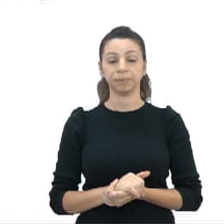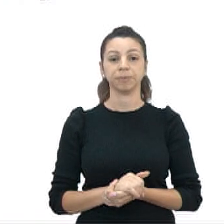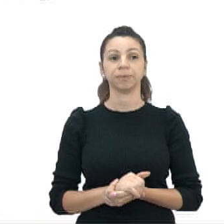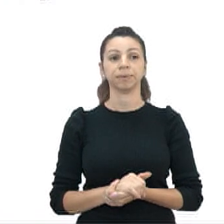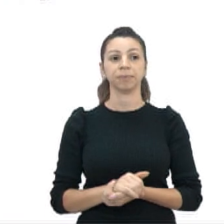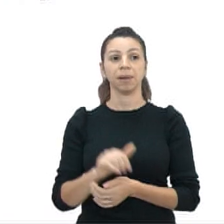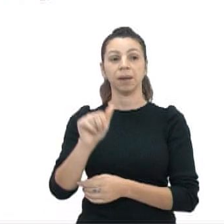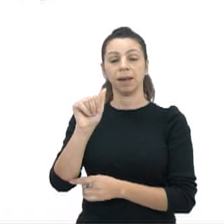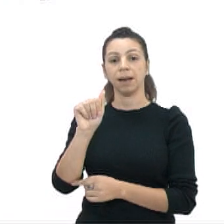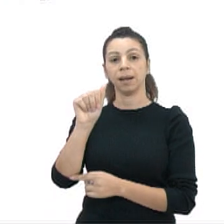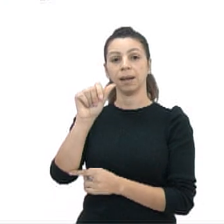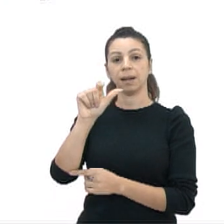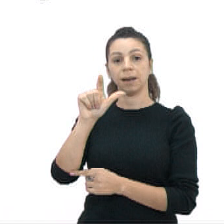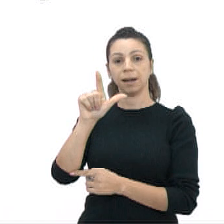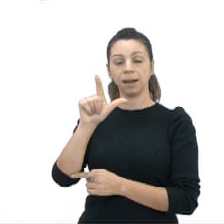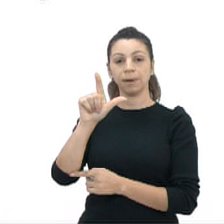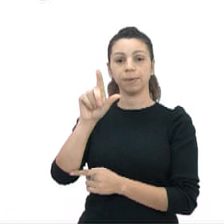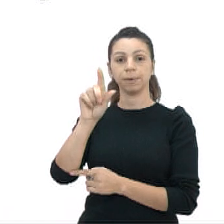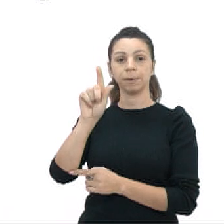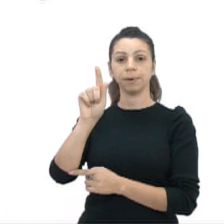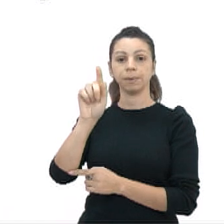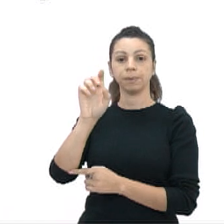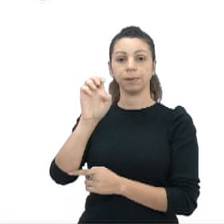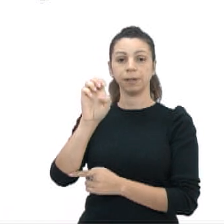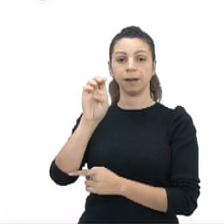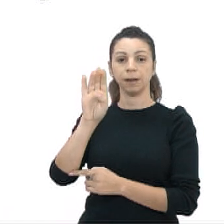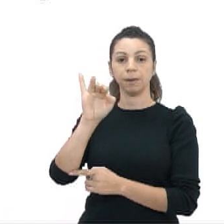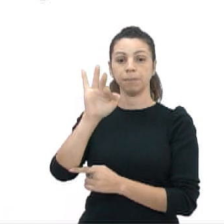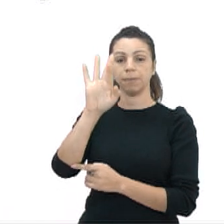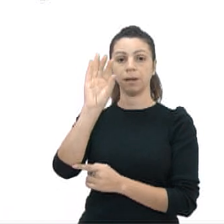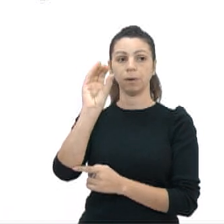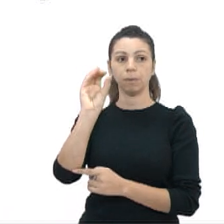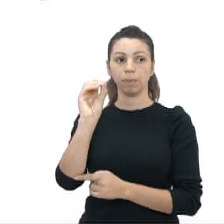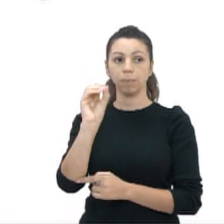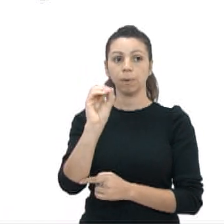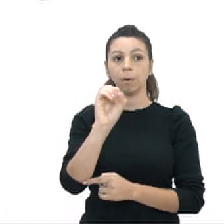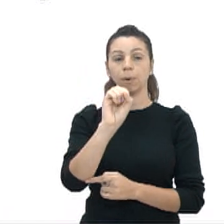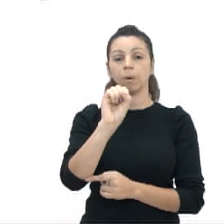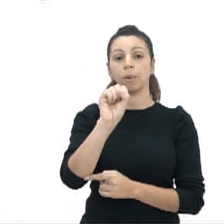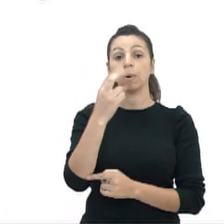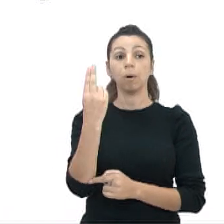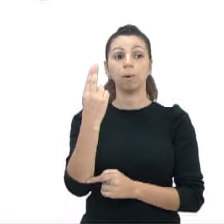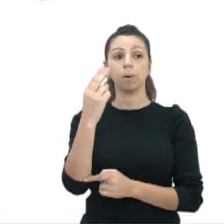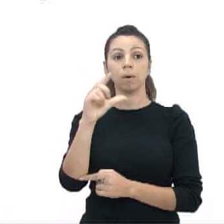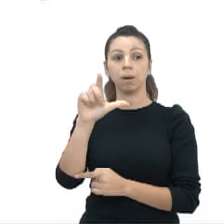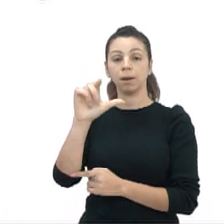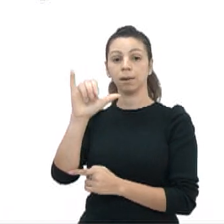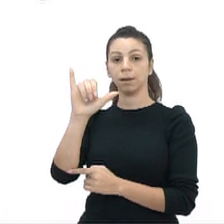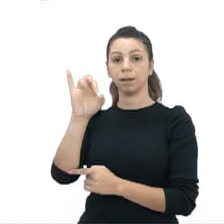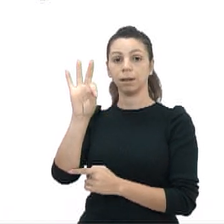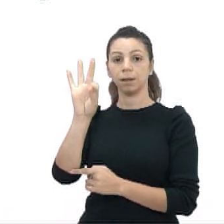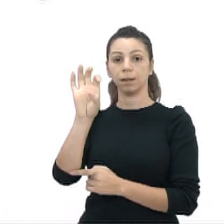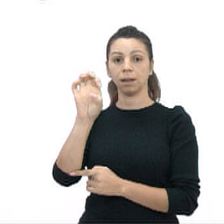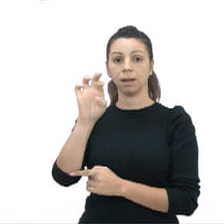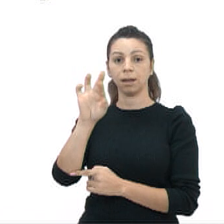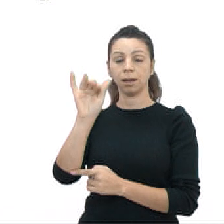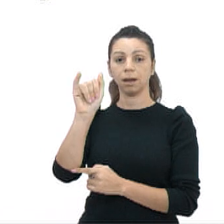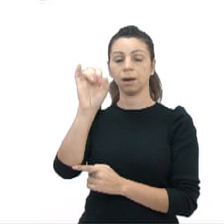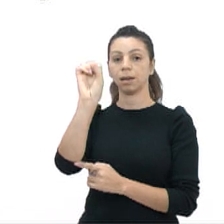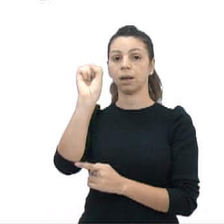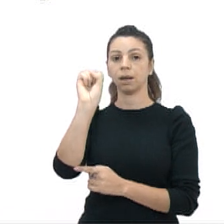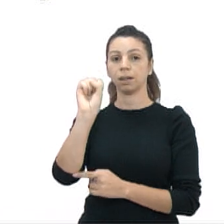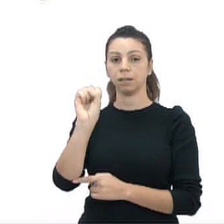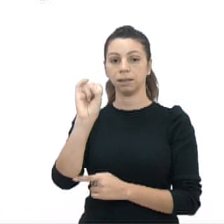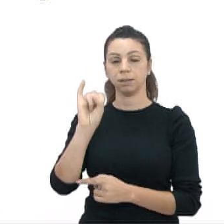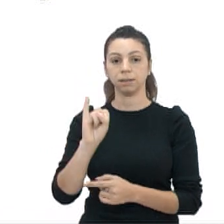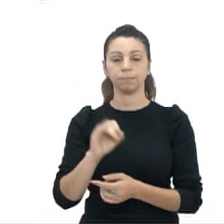algébricos ou literais. Aqui nós vamos dar uma recordação da última aula de tudo que nós demos uma